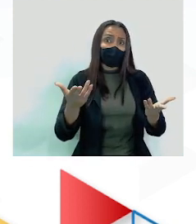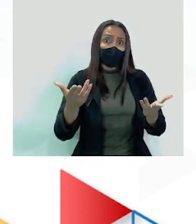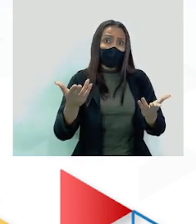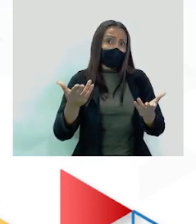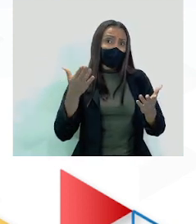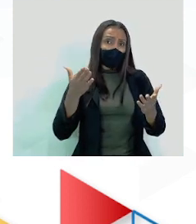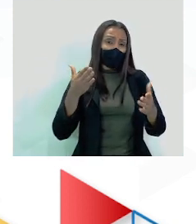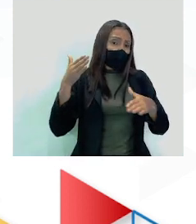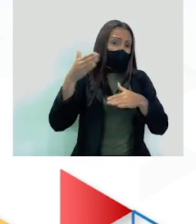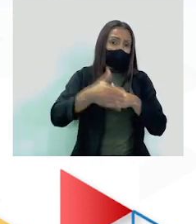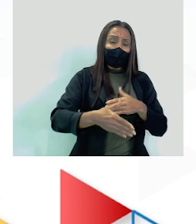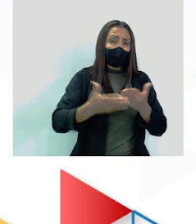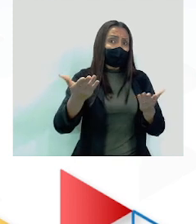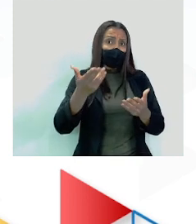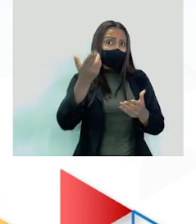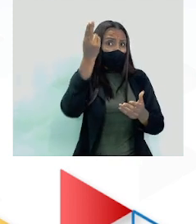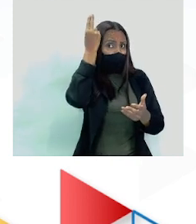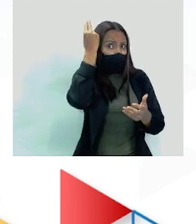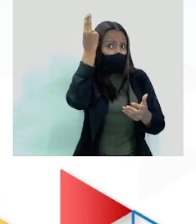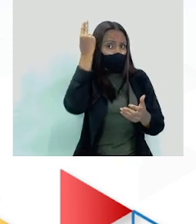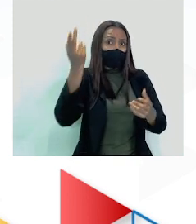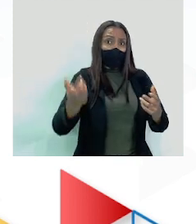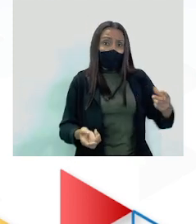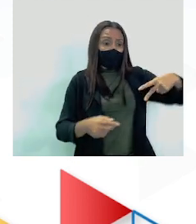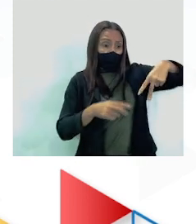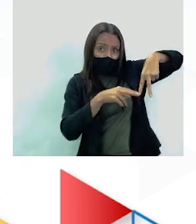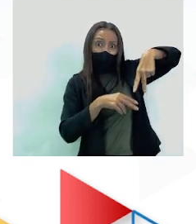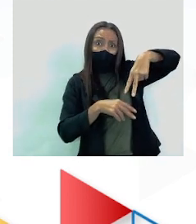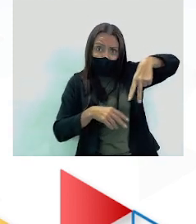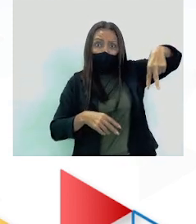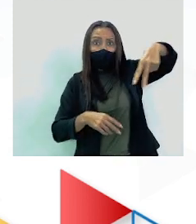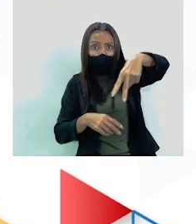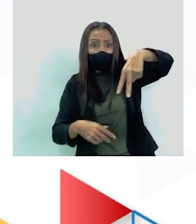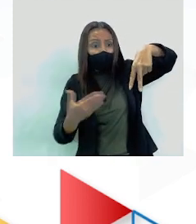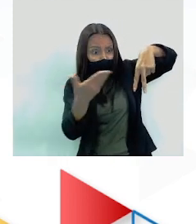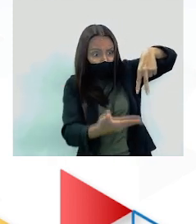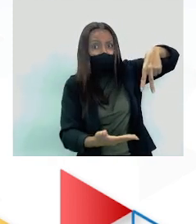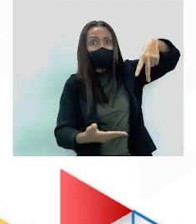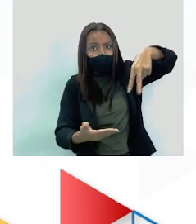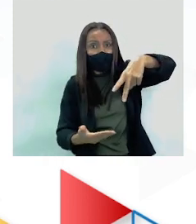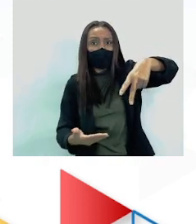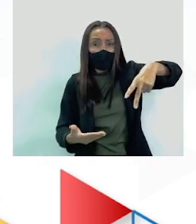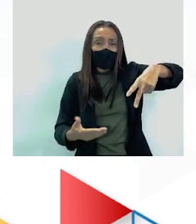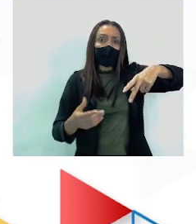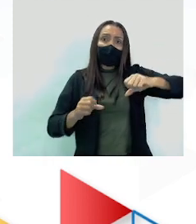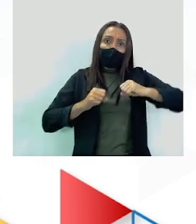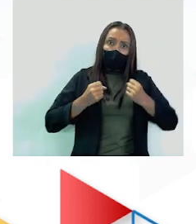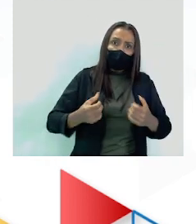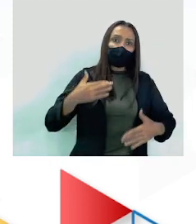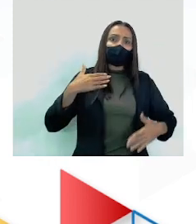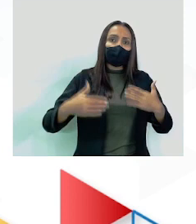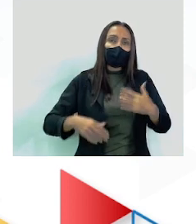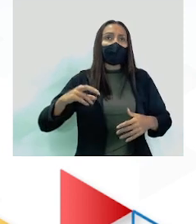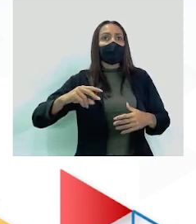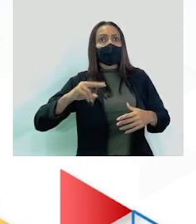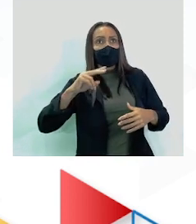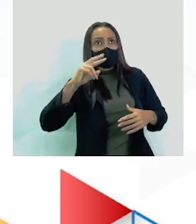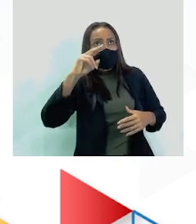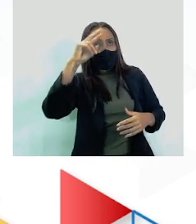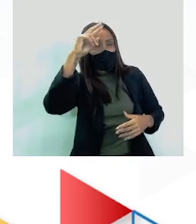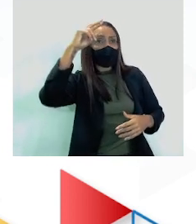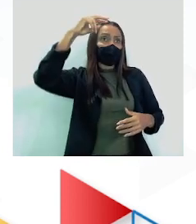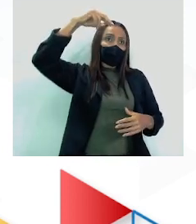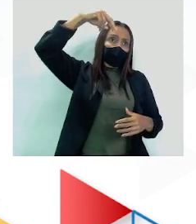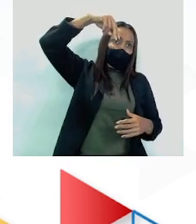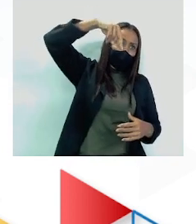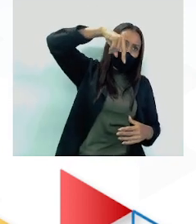né? Então, grande parte era nos cambitos mesmo, tinha que ir através da resistência física, subindo, descendo, passando